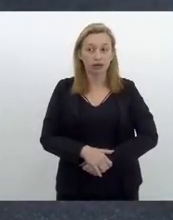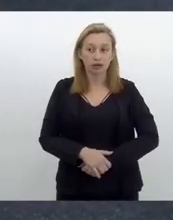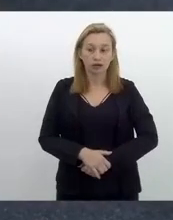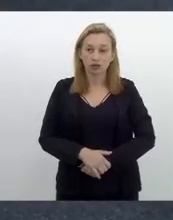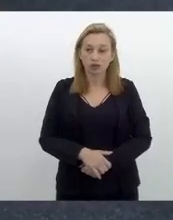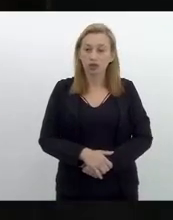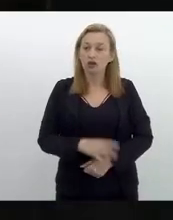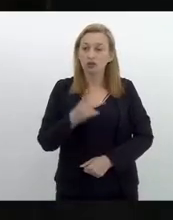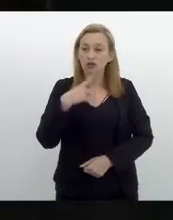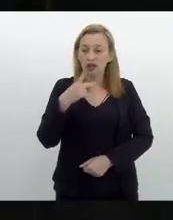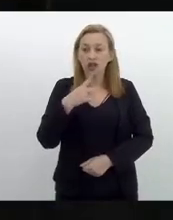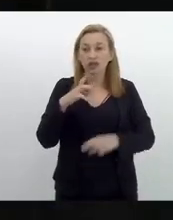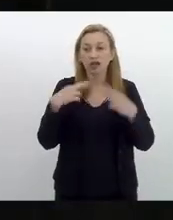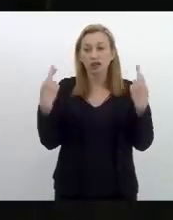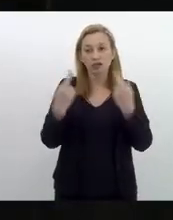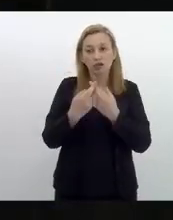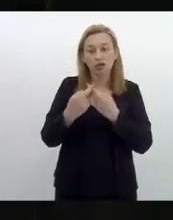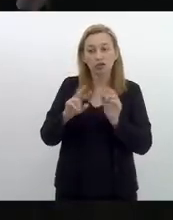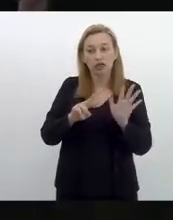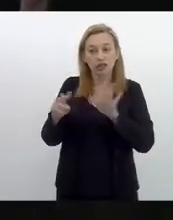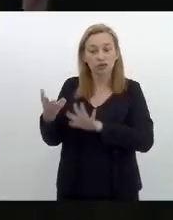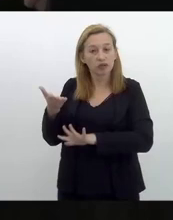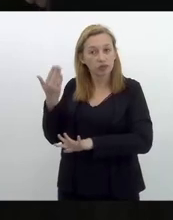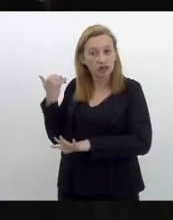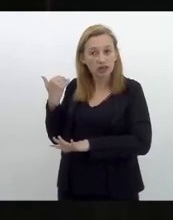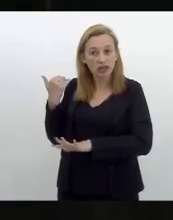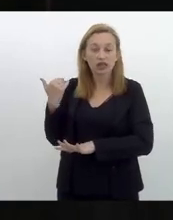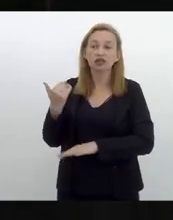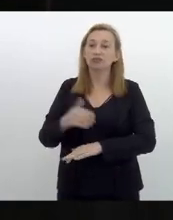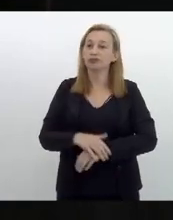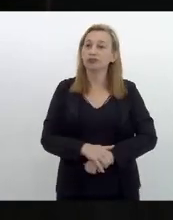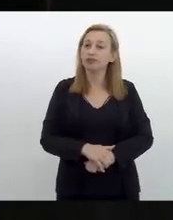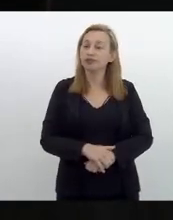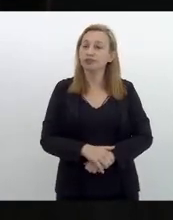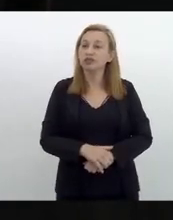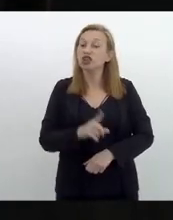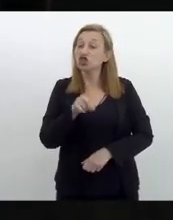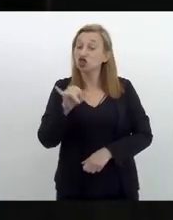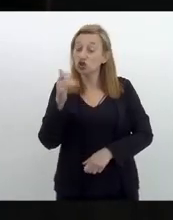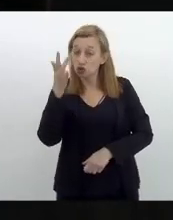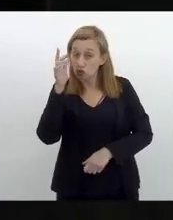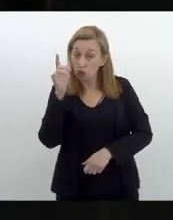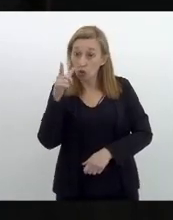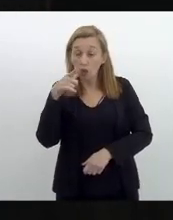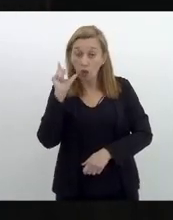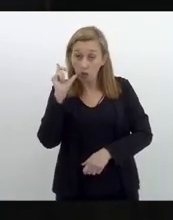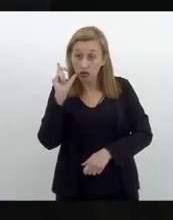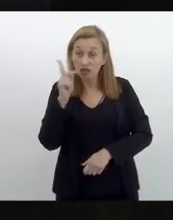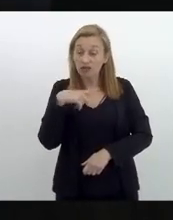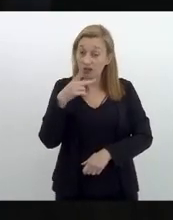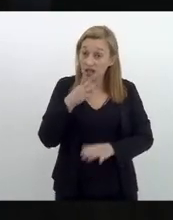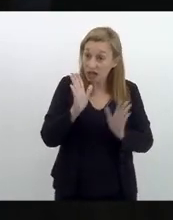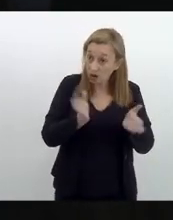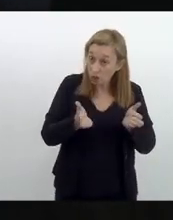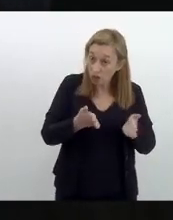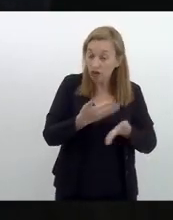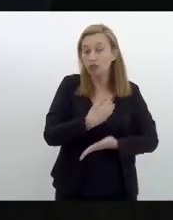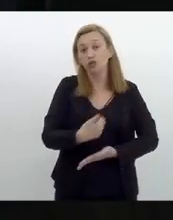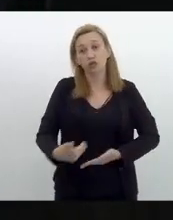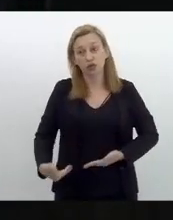na reunião dia semana passada eu disse nessa reunião do dia de ontem e disse agora para o governo